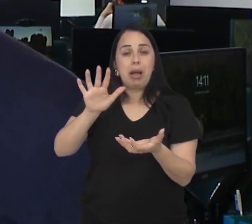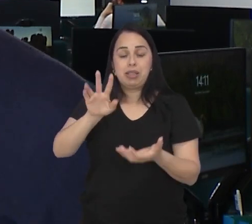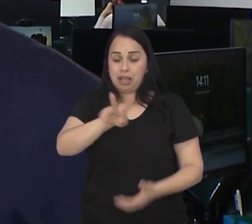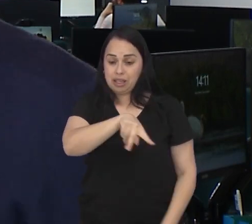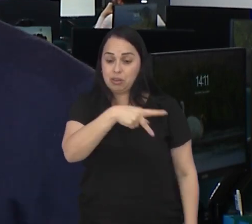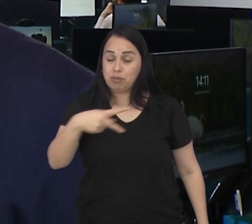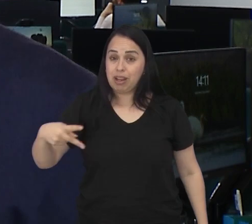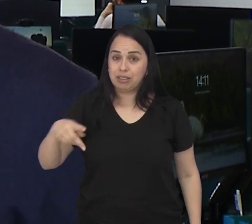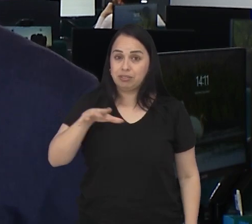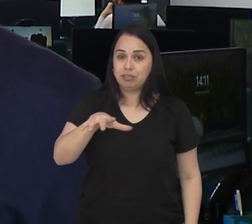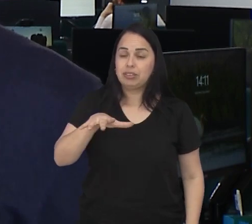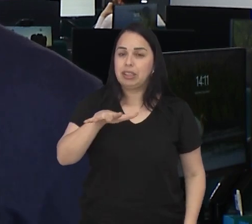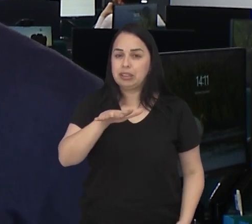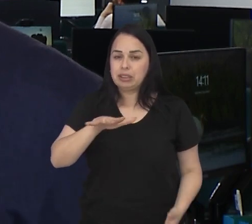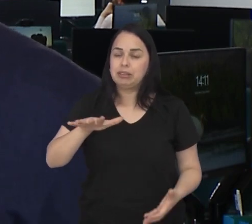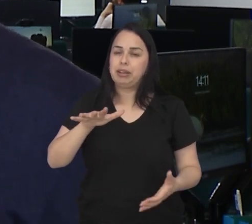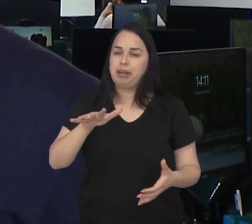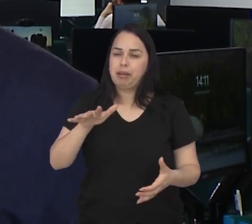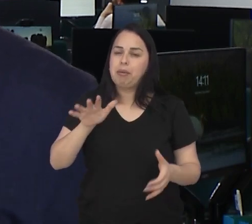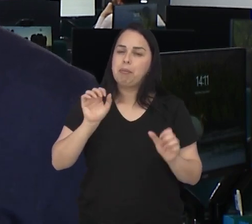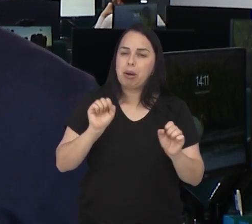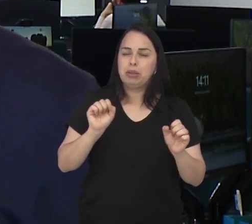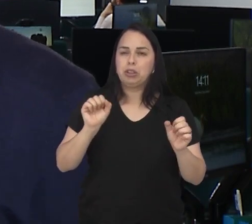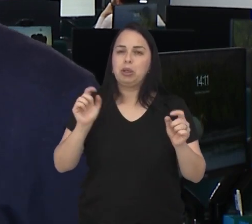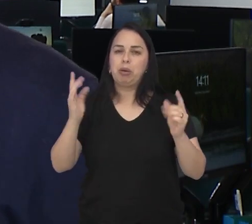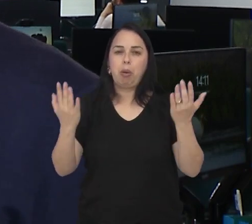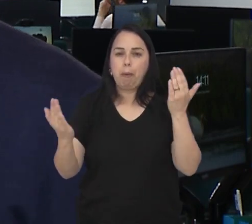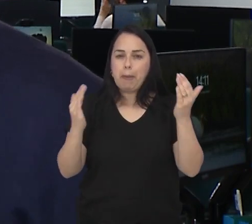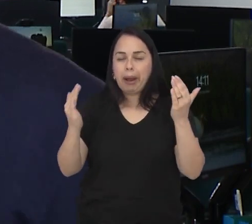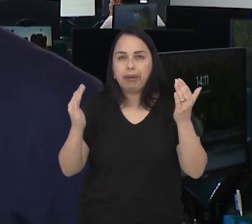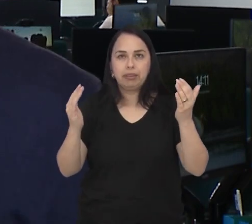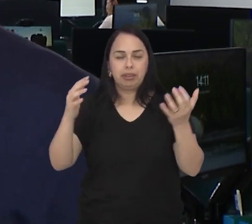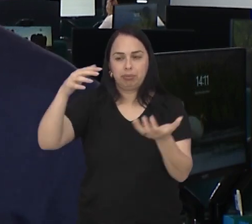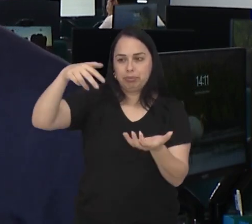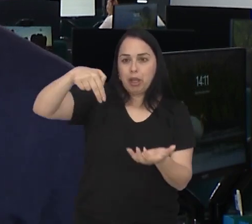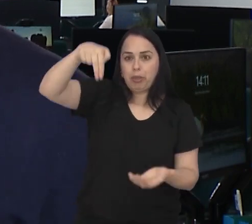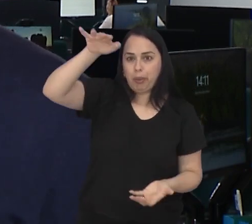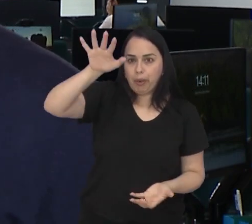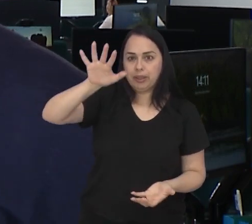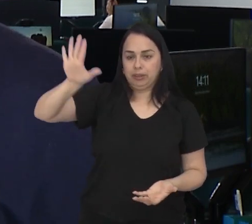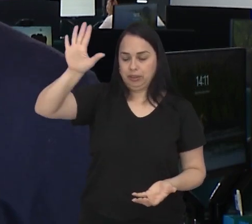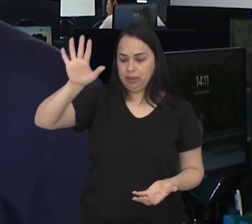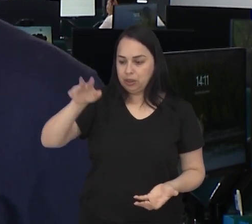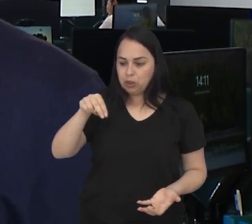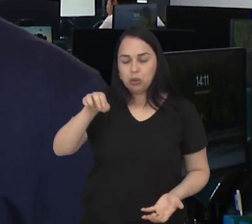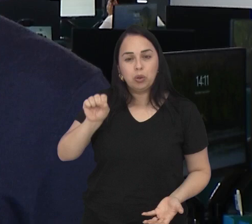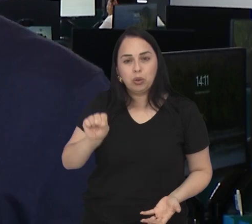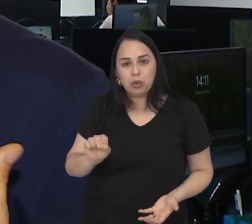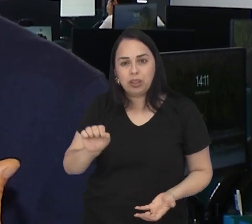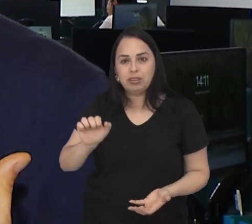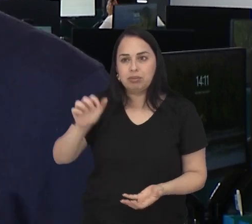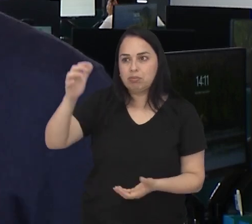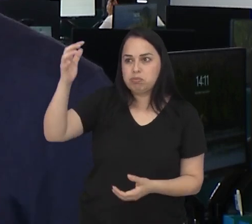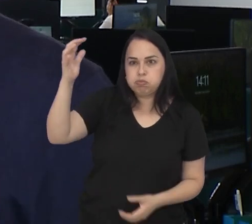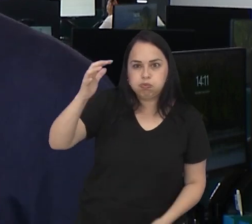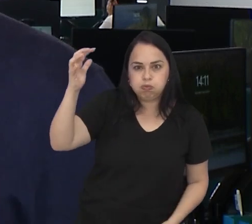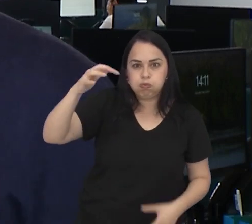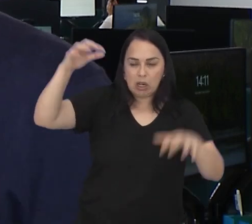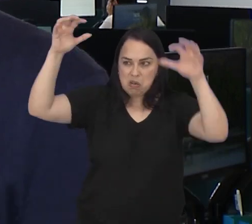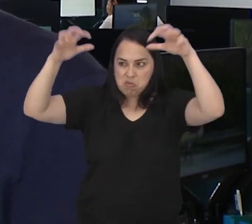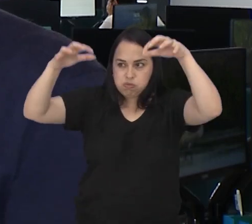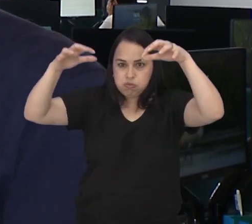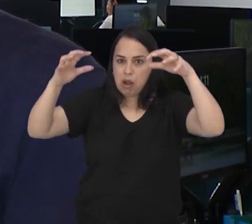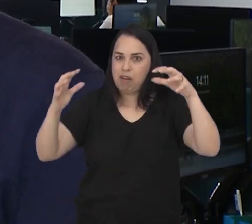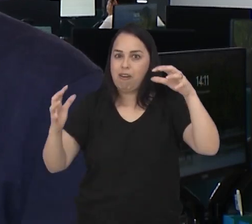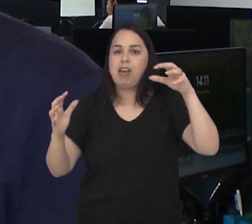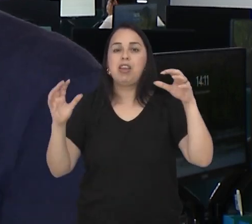região sudeste, que é a região do Vale do Paraíba, fica numa faixa de transição entre as duas áreas. Isso quer dizer que a gente por vezes